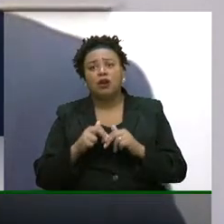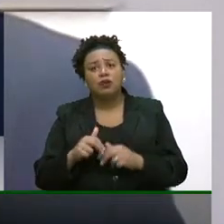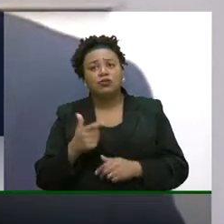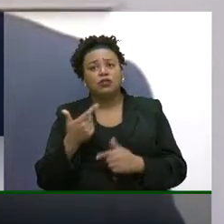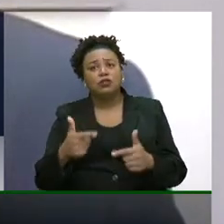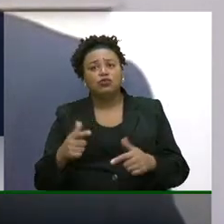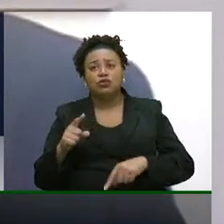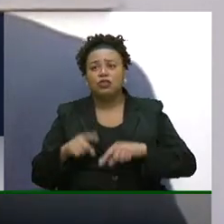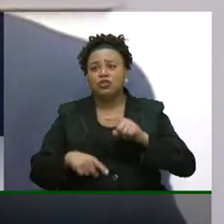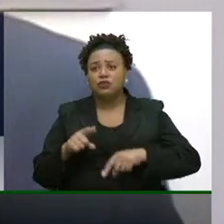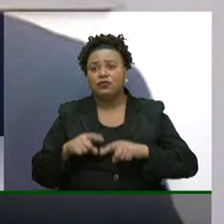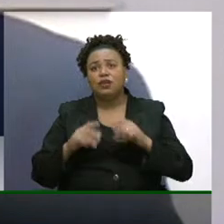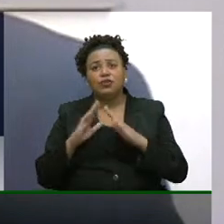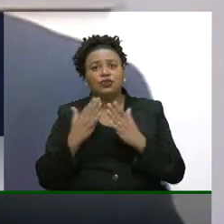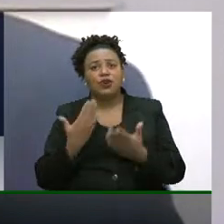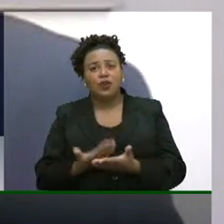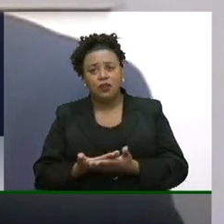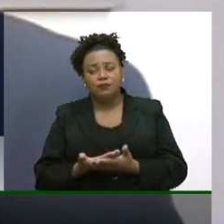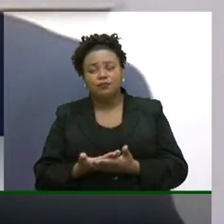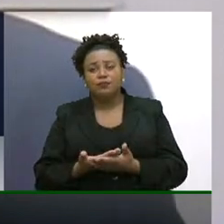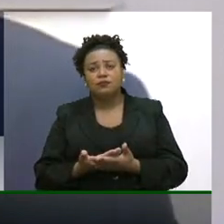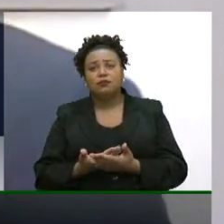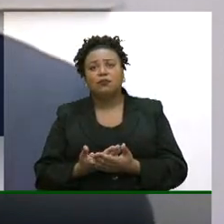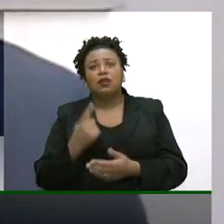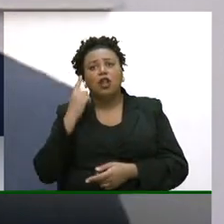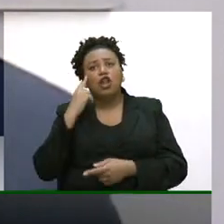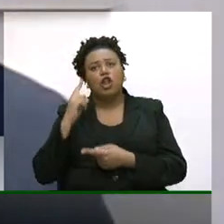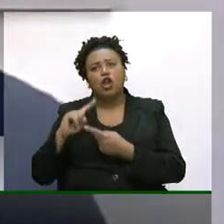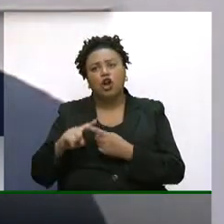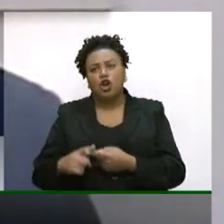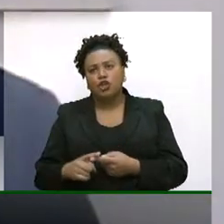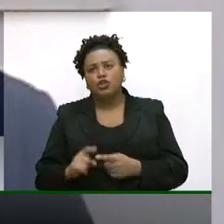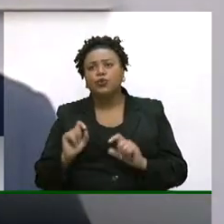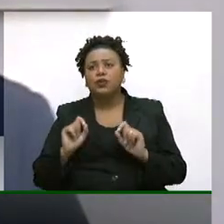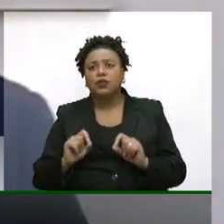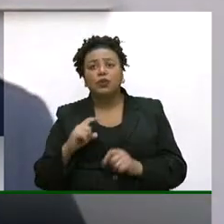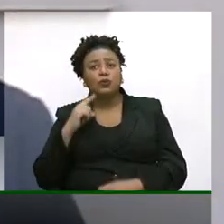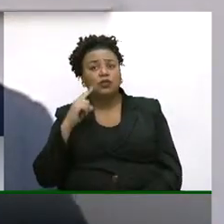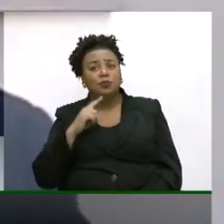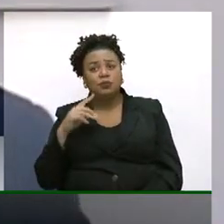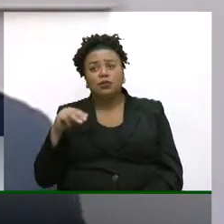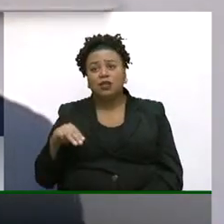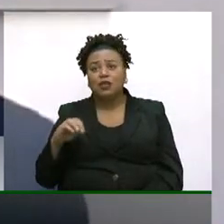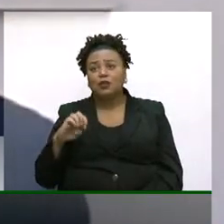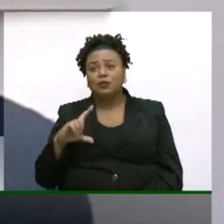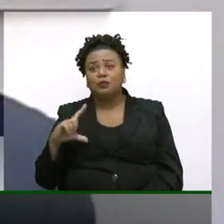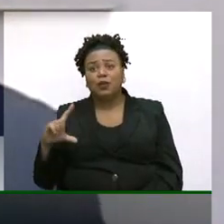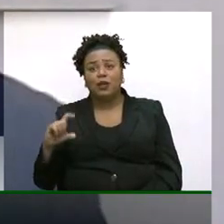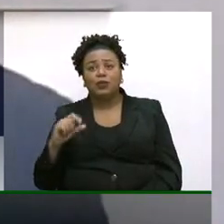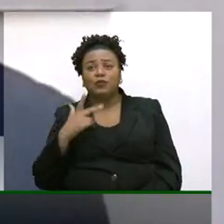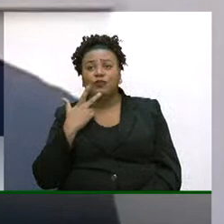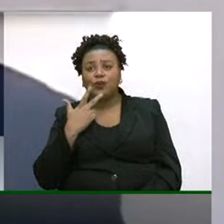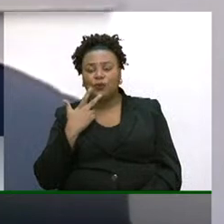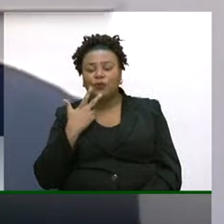atividade escolar. E logicamente, o deputado Melo aqui mencionou